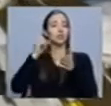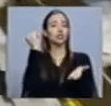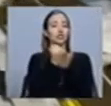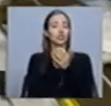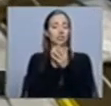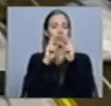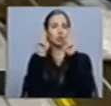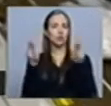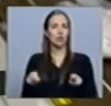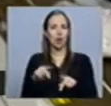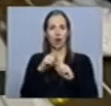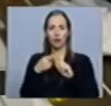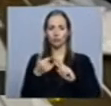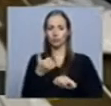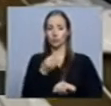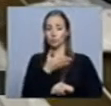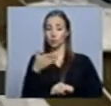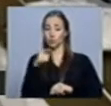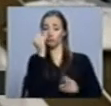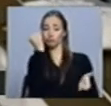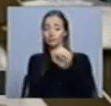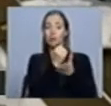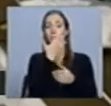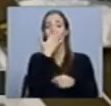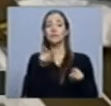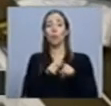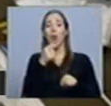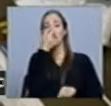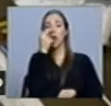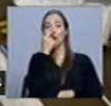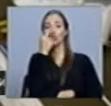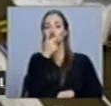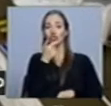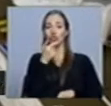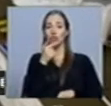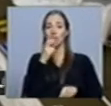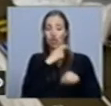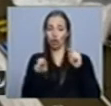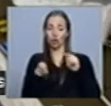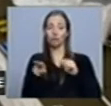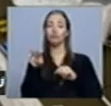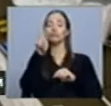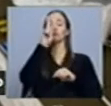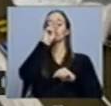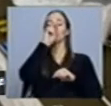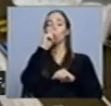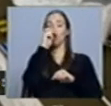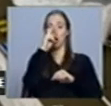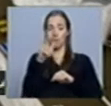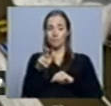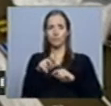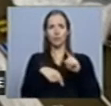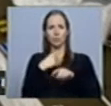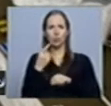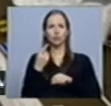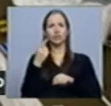sensor que está patenteado, uma espécie de um nariz eletrónico que cheira o ar e que depois aplica inteligência artificial, combina